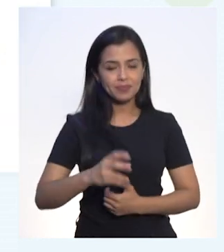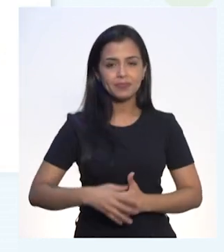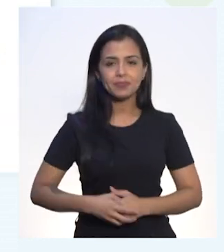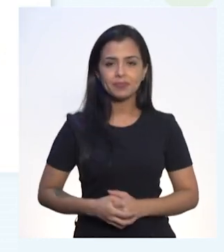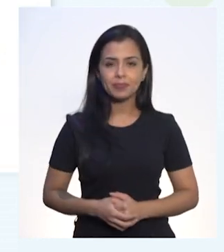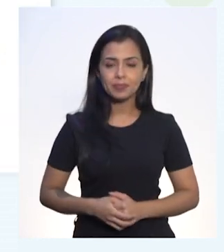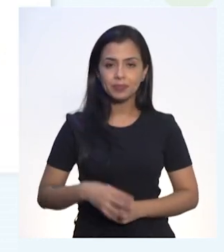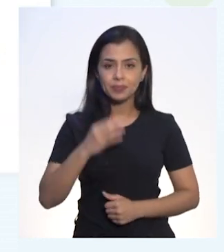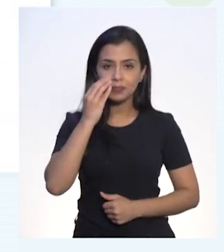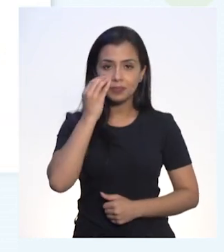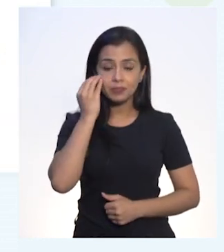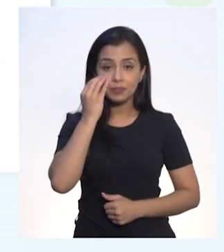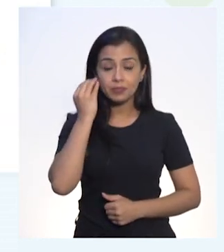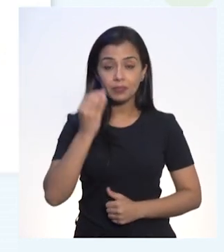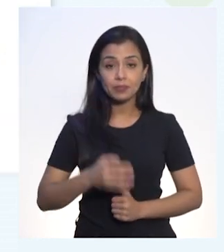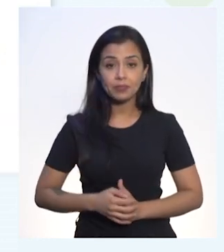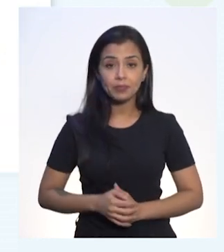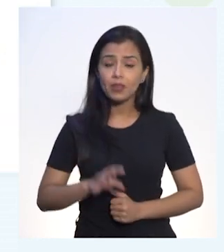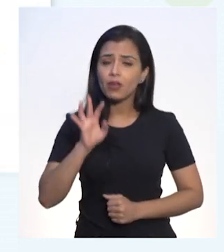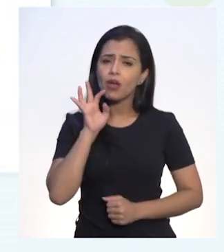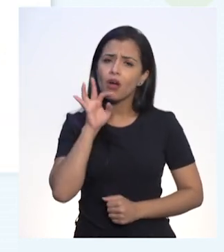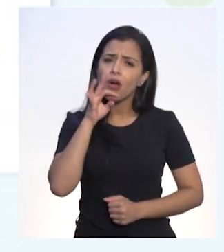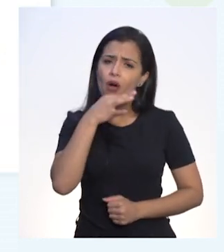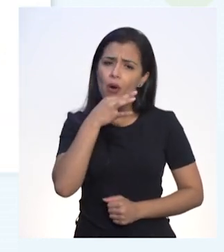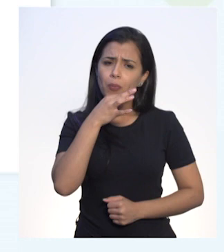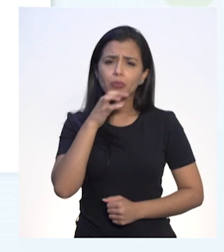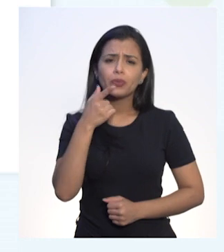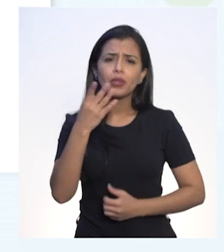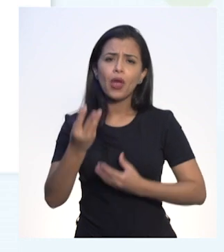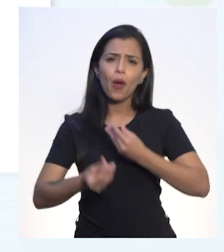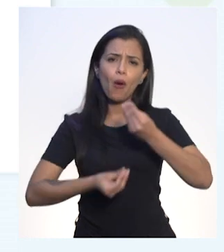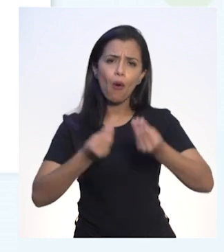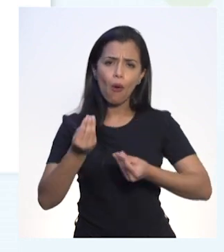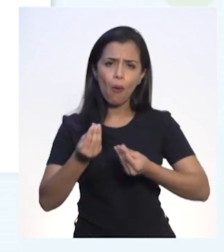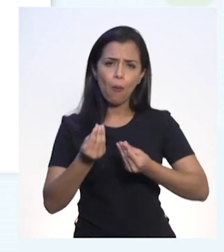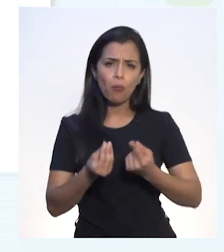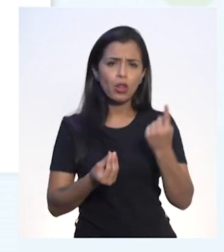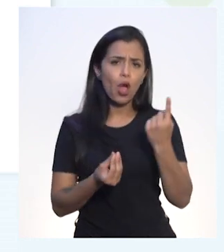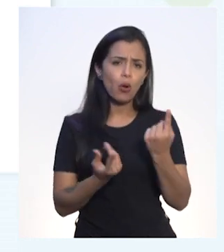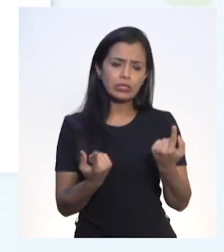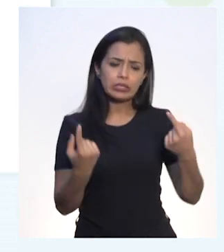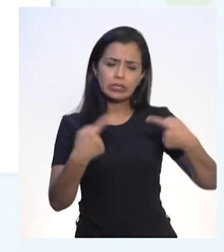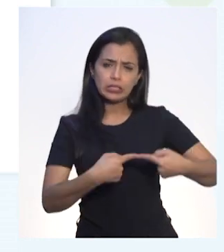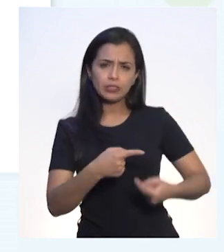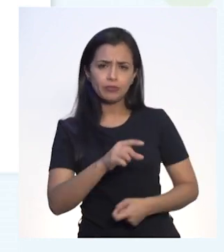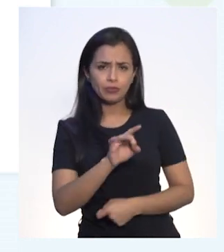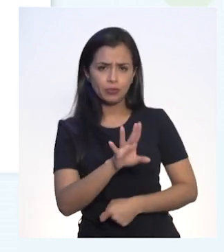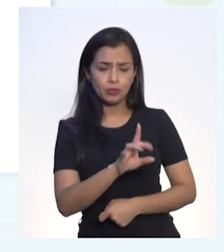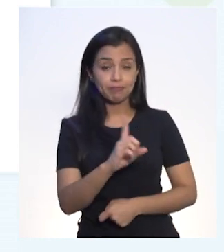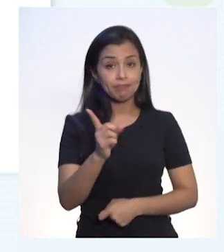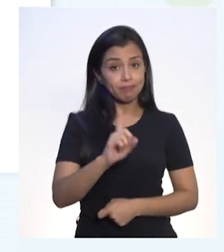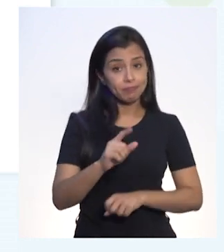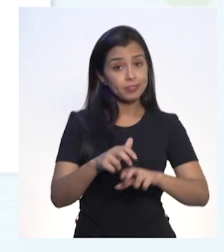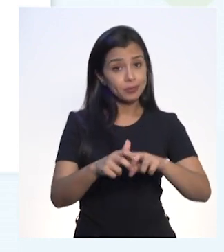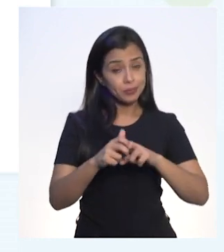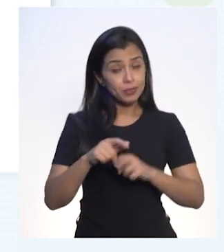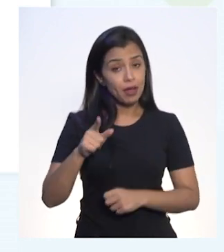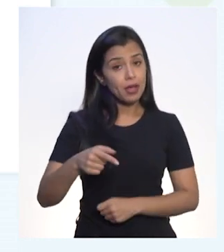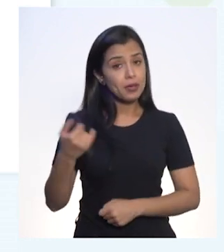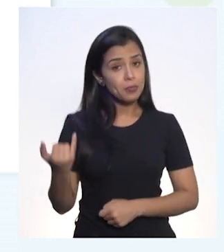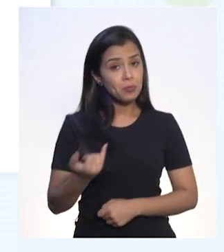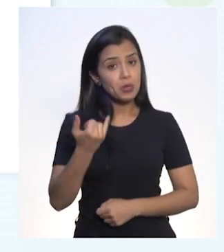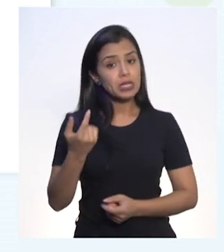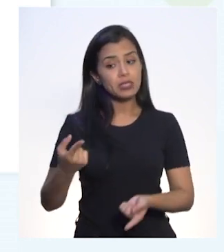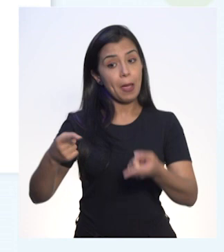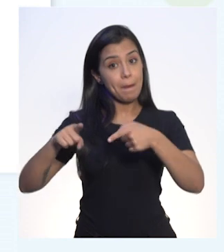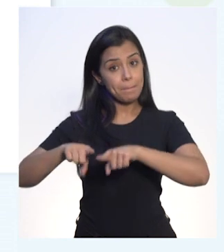É claro que não podemos cobrir todos os possíveis aspectos de um único desafio. Por isso, é crucial construir